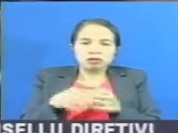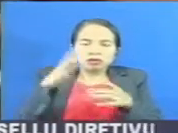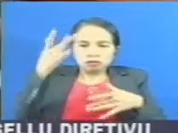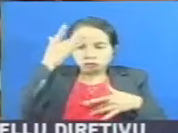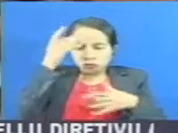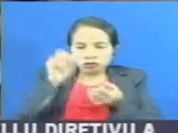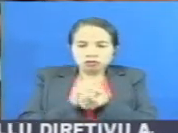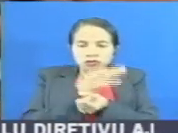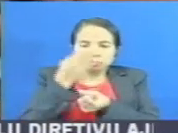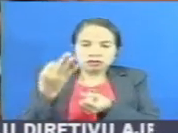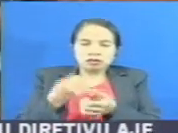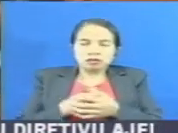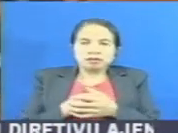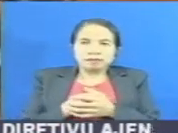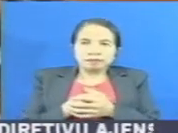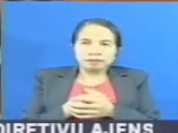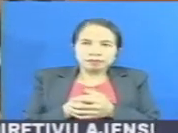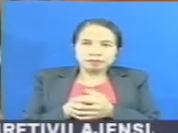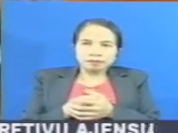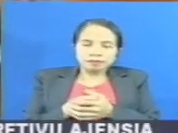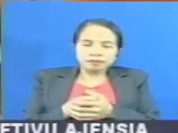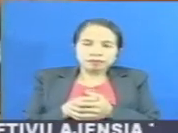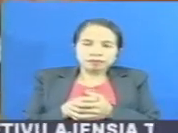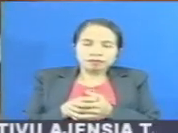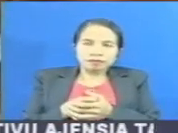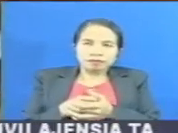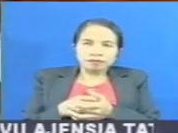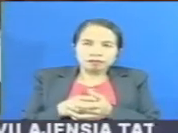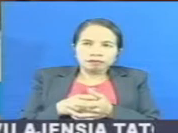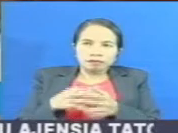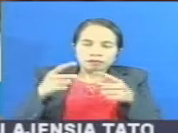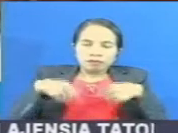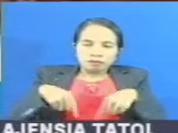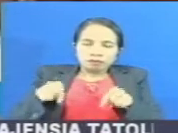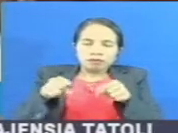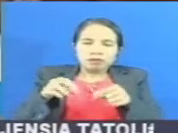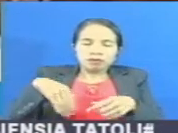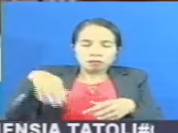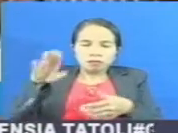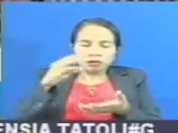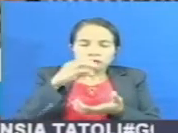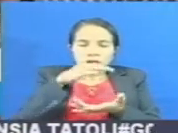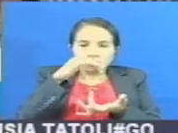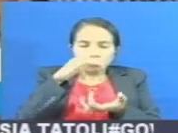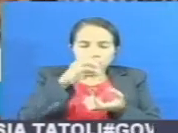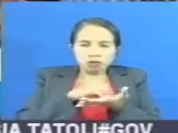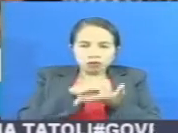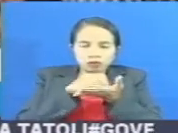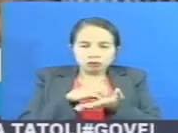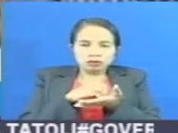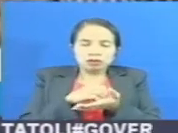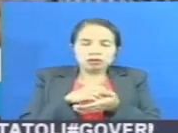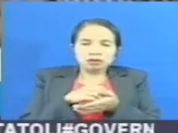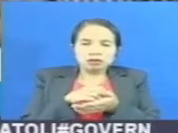sanulo recensia. O movimento de transporte marítimo para o Cuxi, para necessidade de populações,